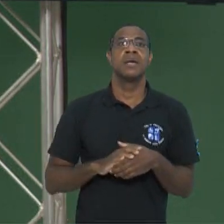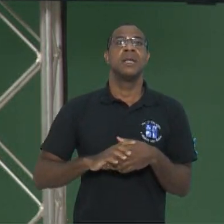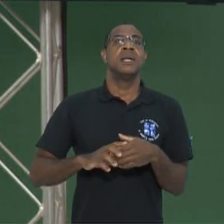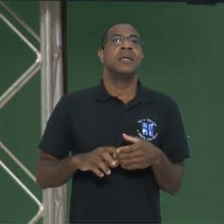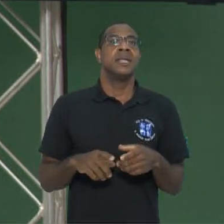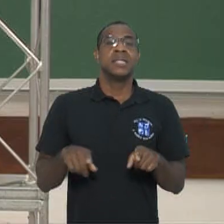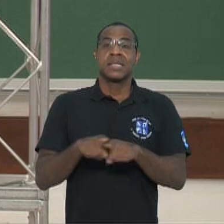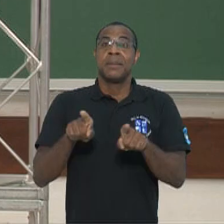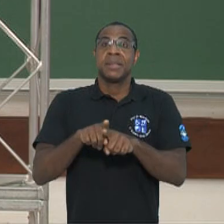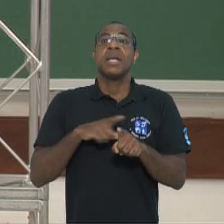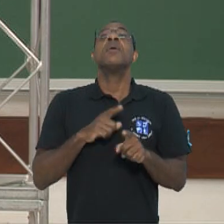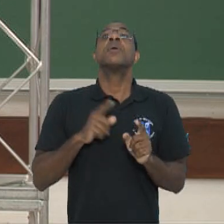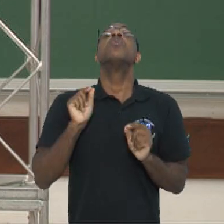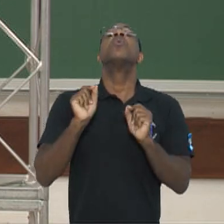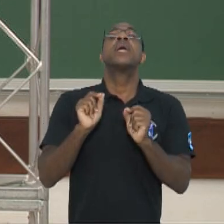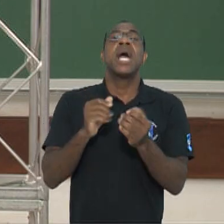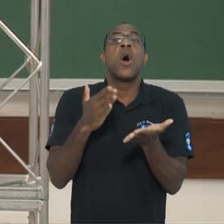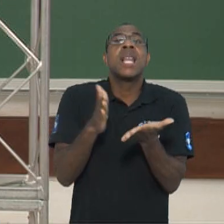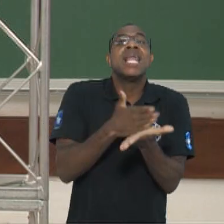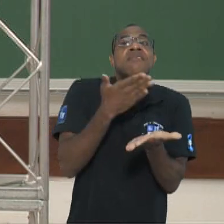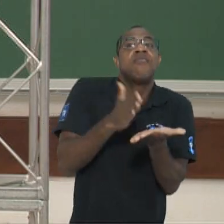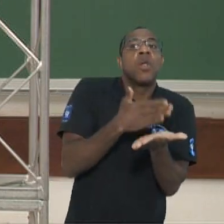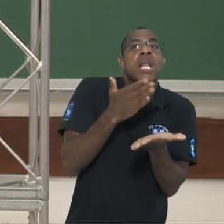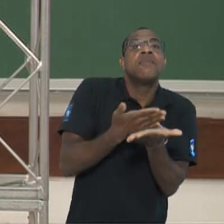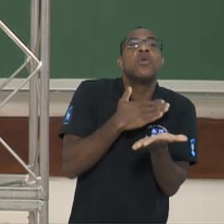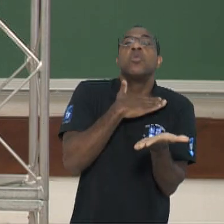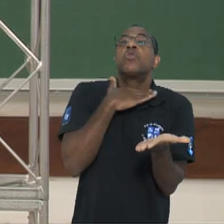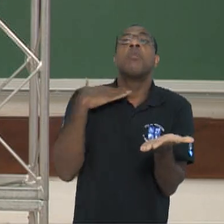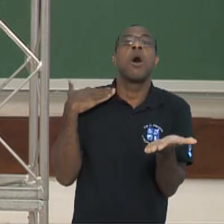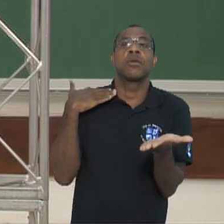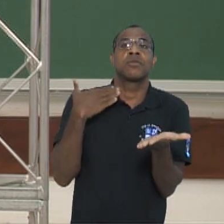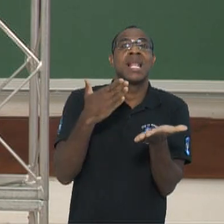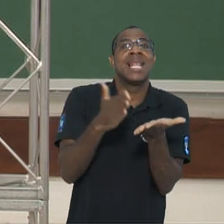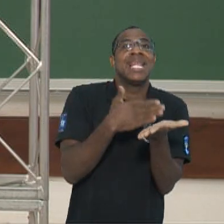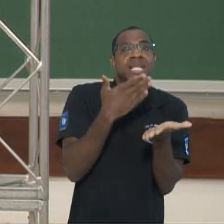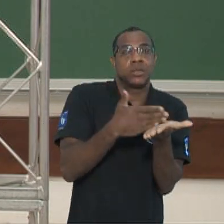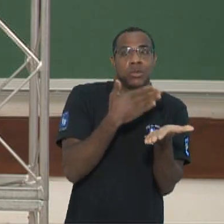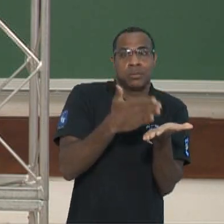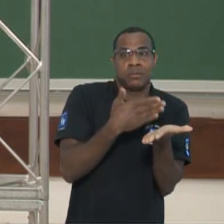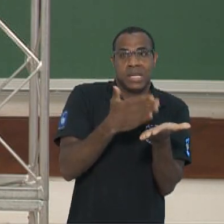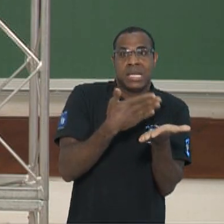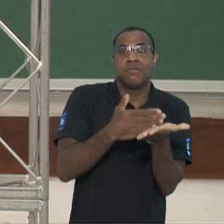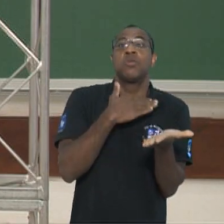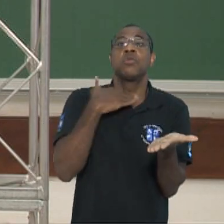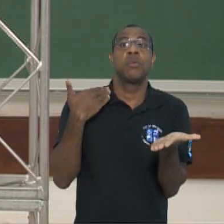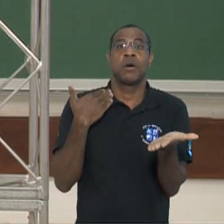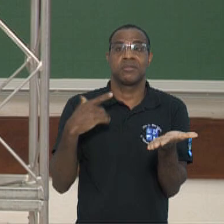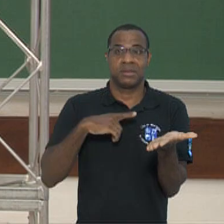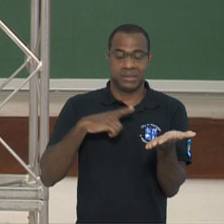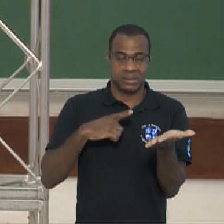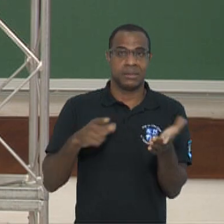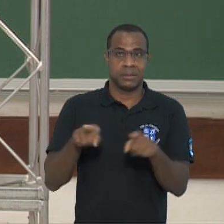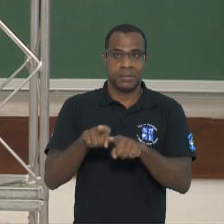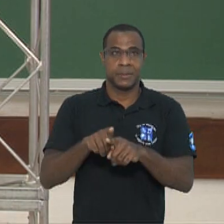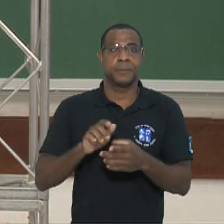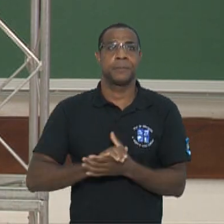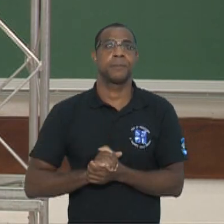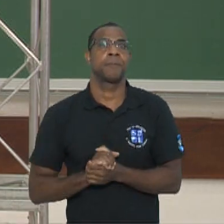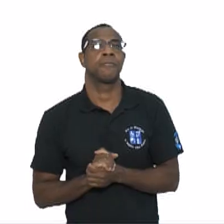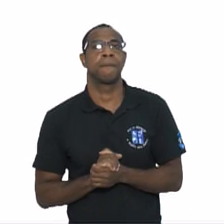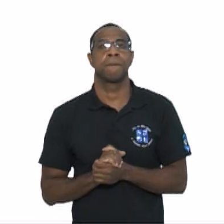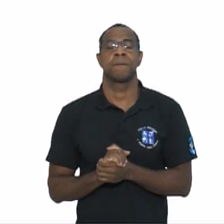dos Mortos, que é a nossa... Vamos fechar com chave de ouro aí, comentando sobre a história do Livro dos Mortos. Primeira